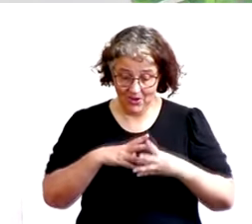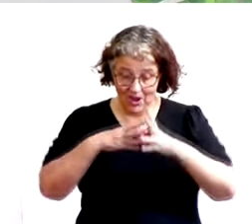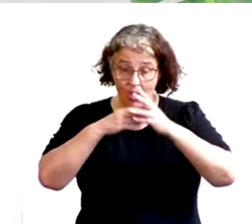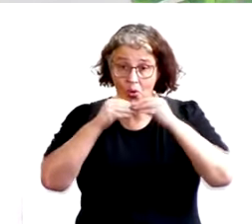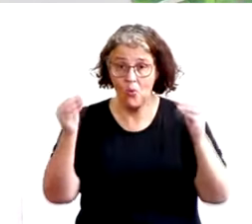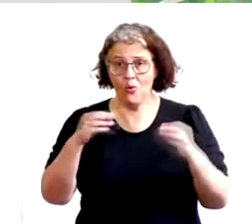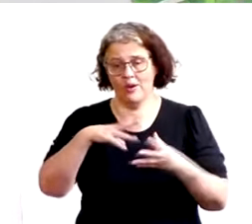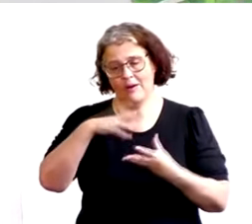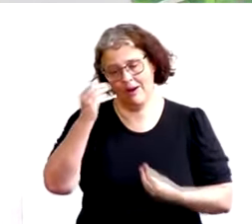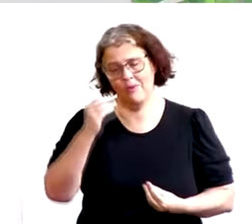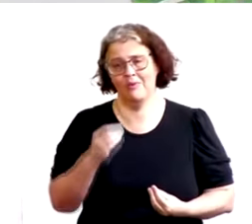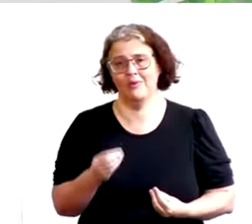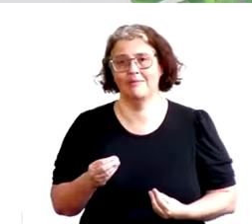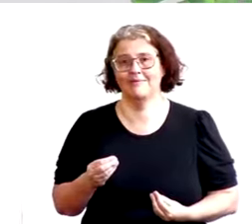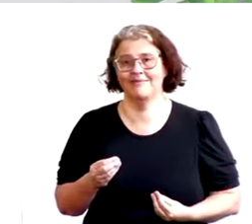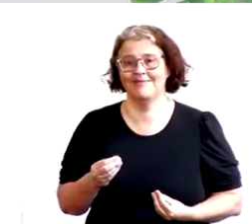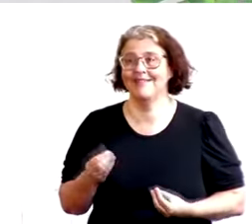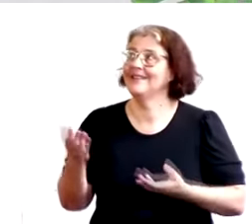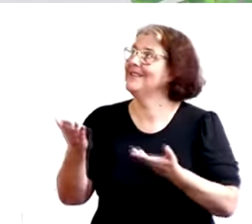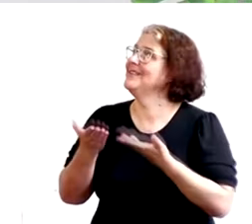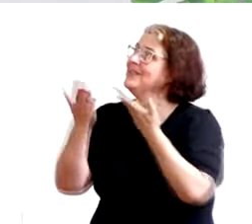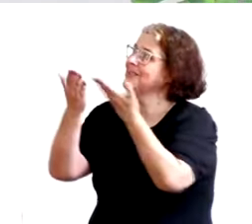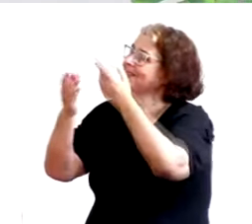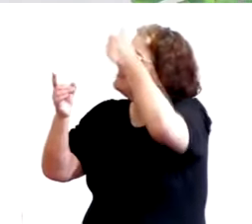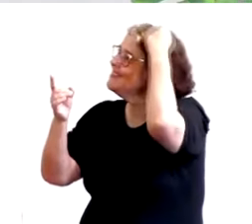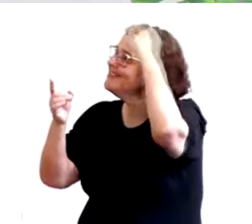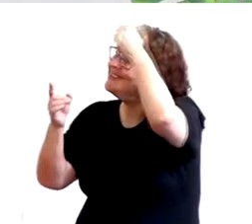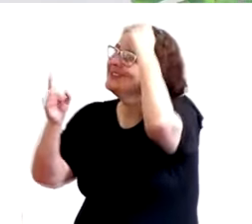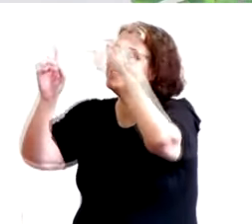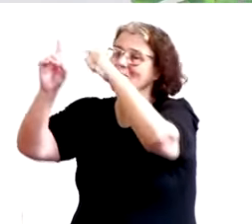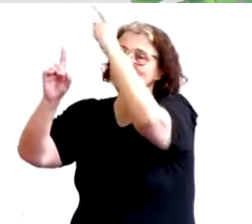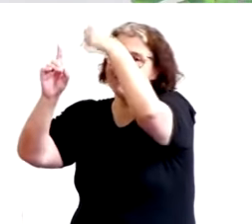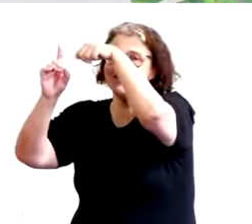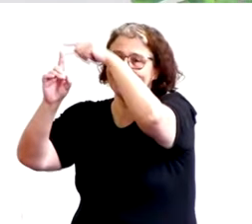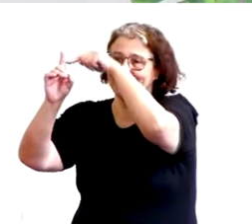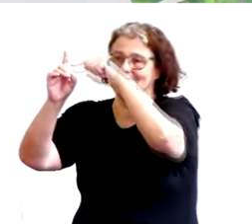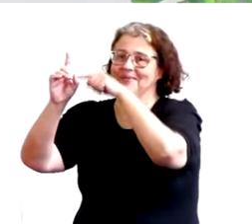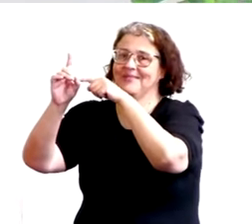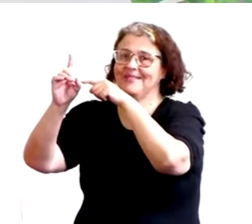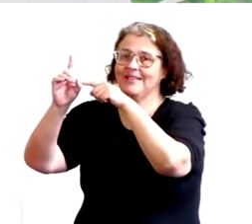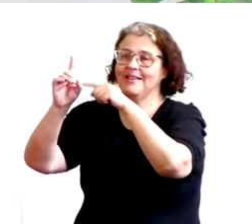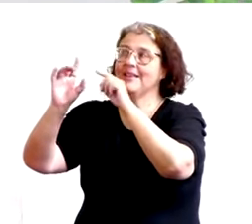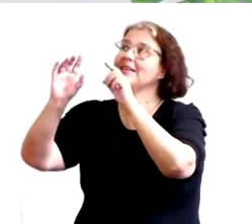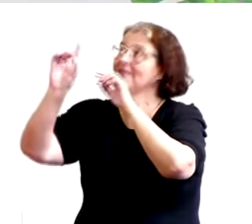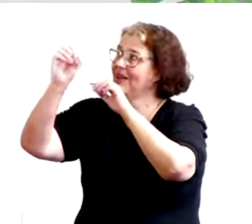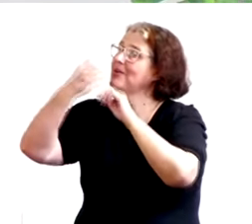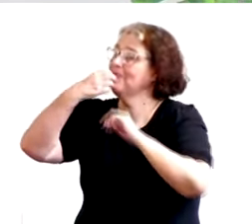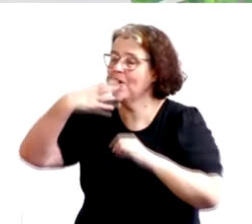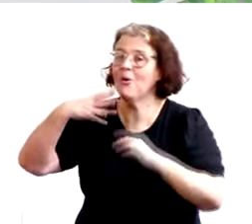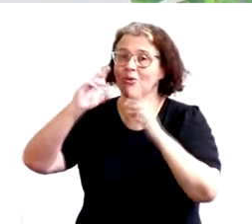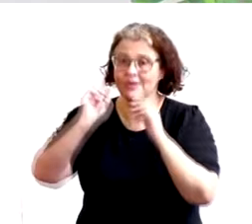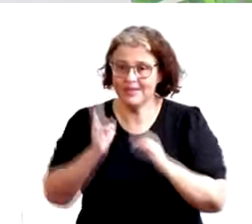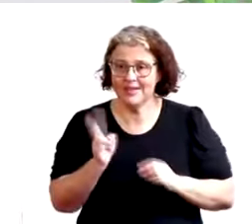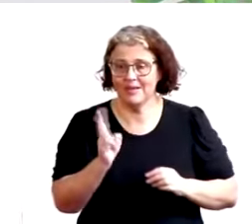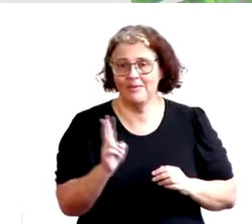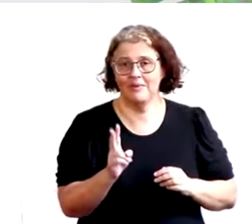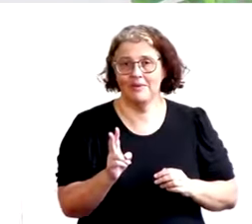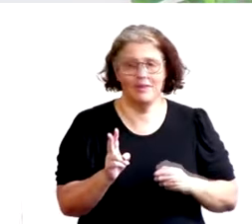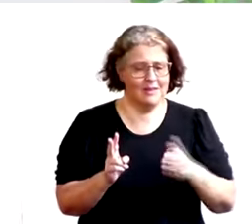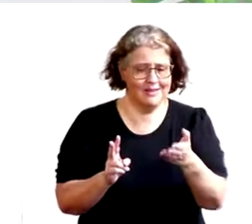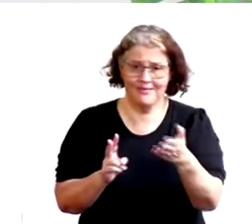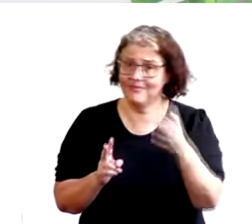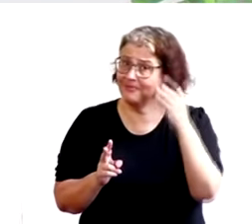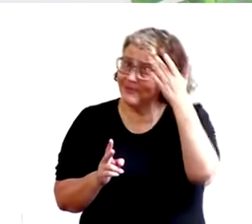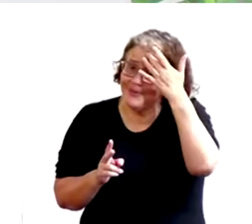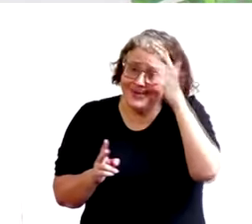a santidade de Deus Ele só faz o que é bom mesmo que você não entenda não há problema e não